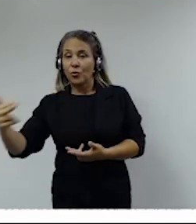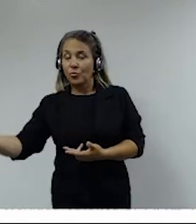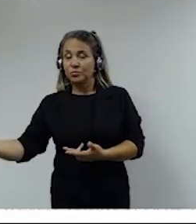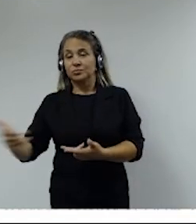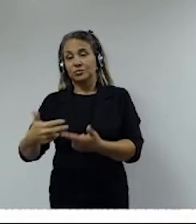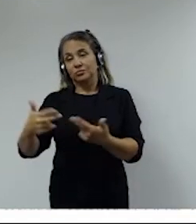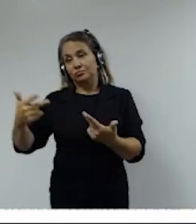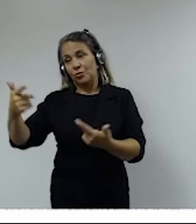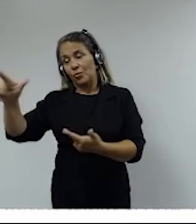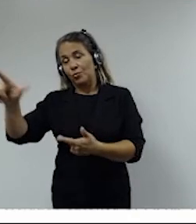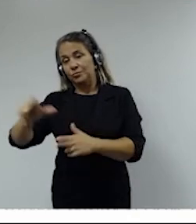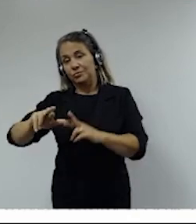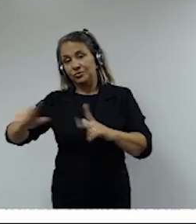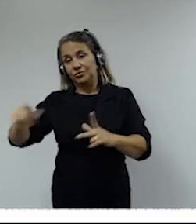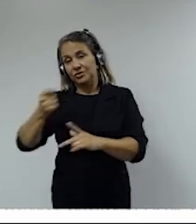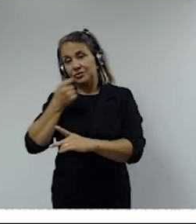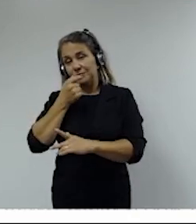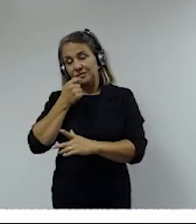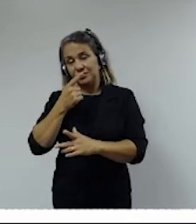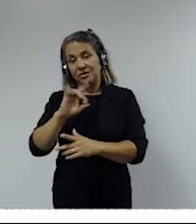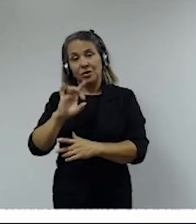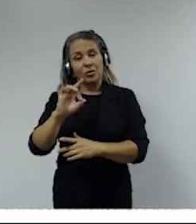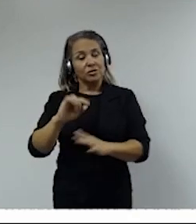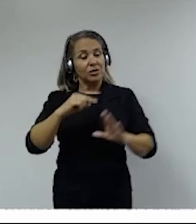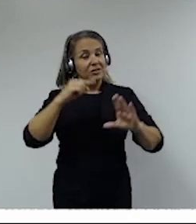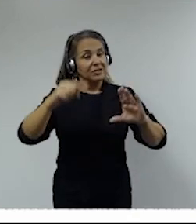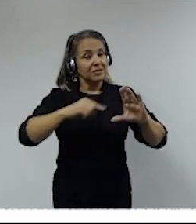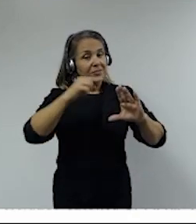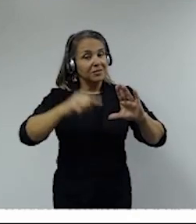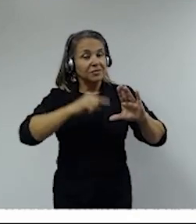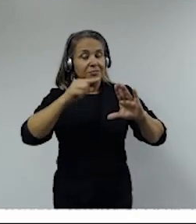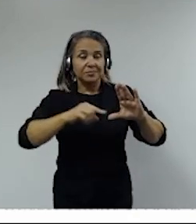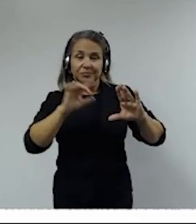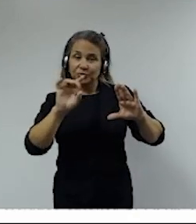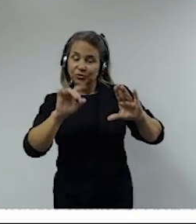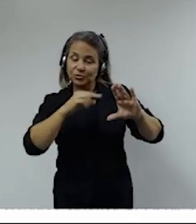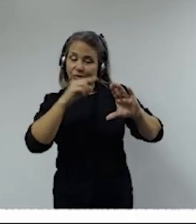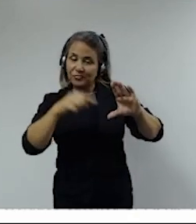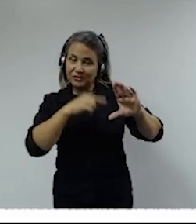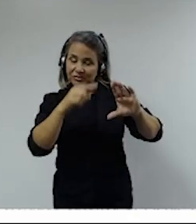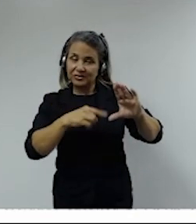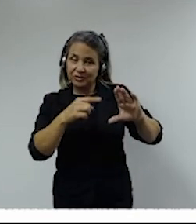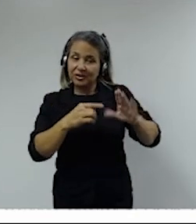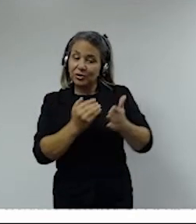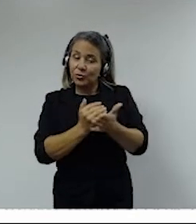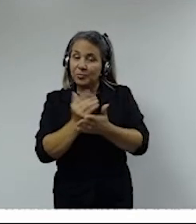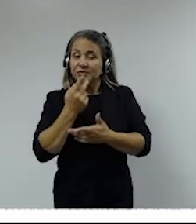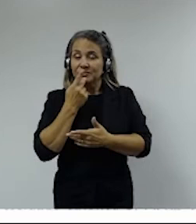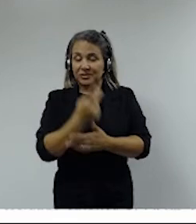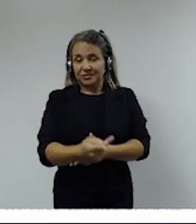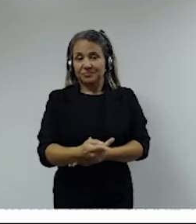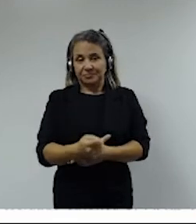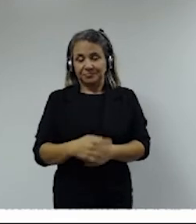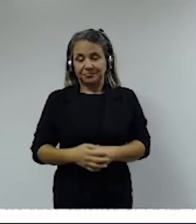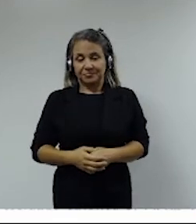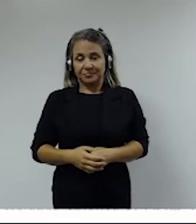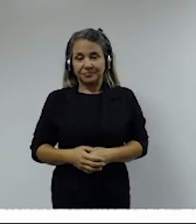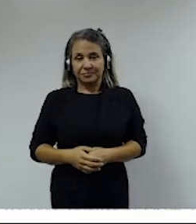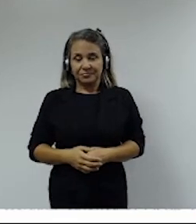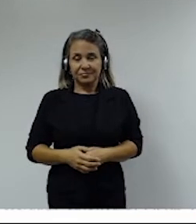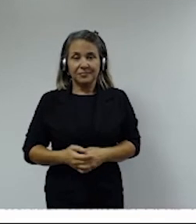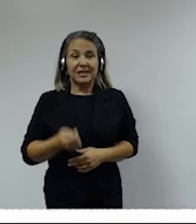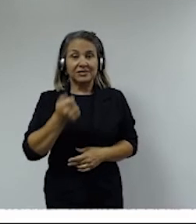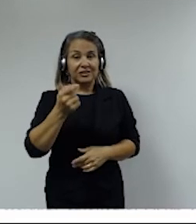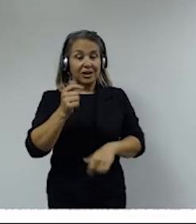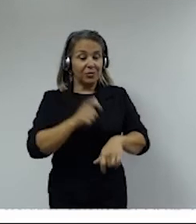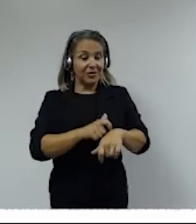medicamentos, mas simplesmente na ventilação, porque foi o que começou a ser falado. E aí, partindo para o final, porque eu estou vendo que já são